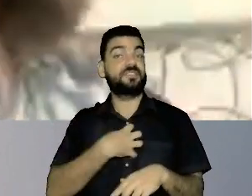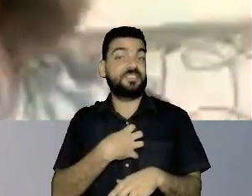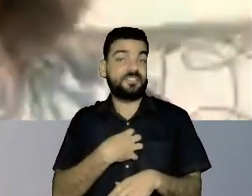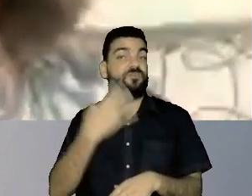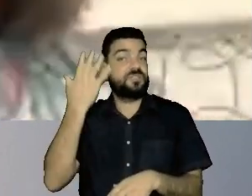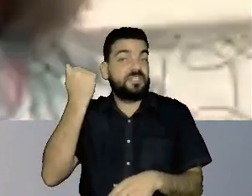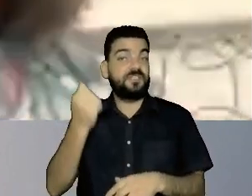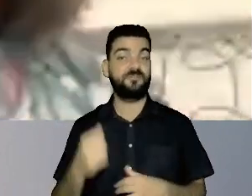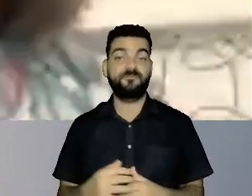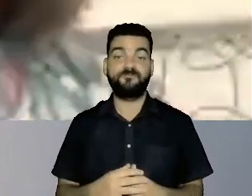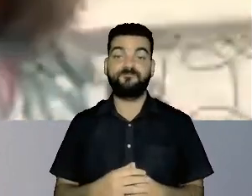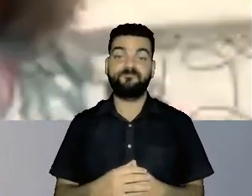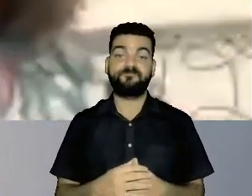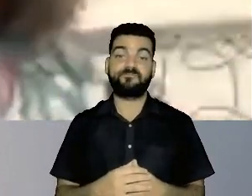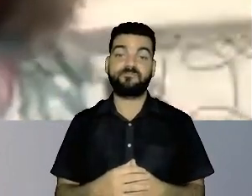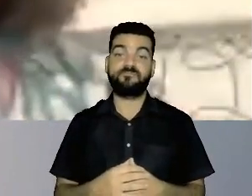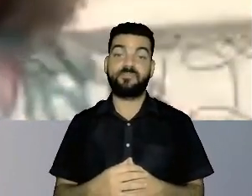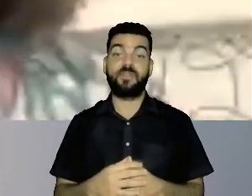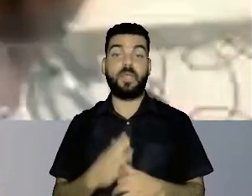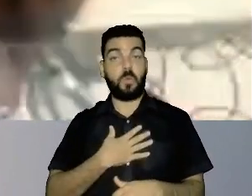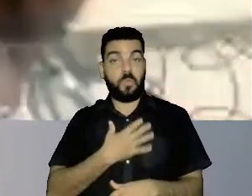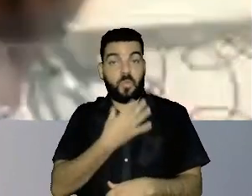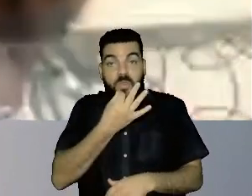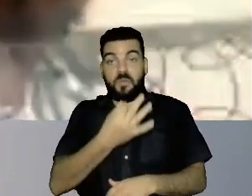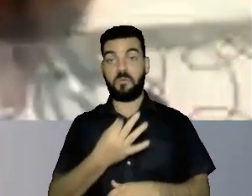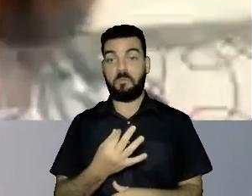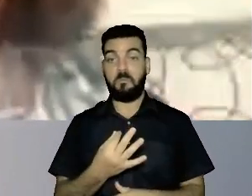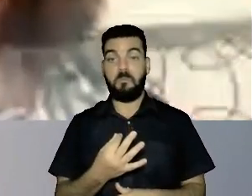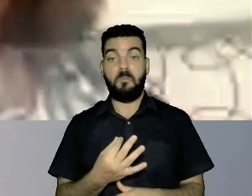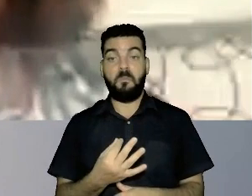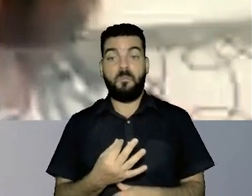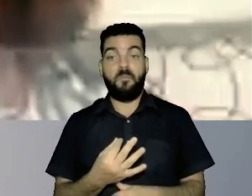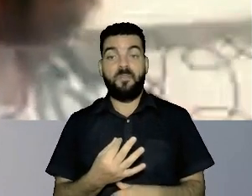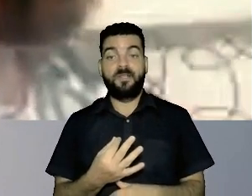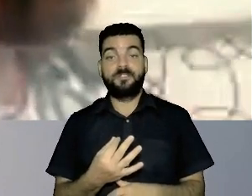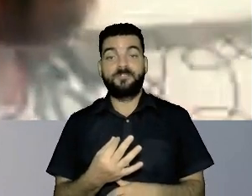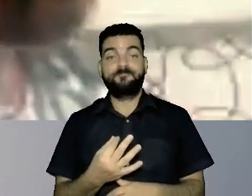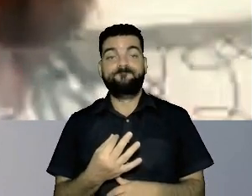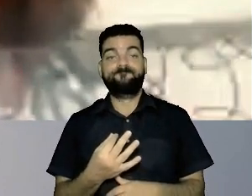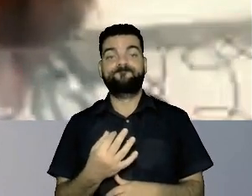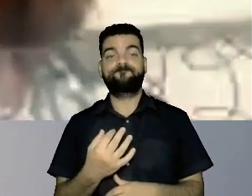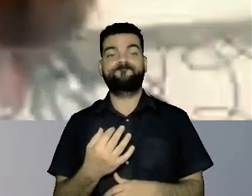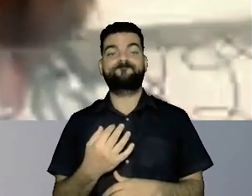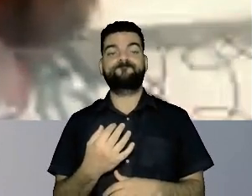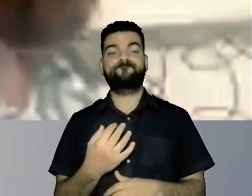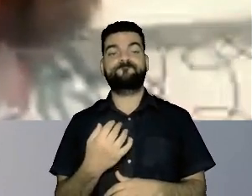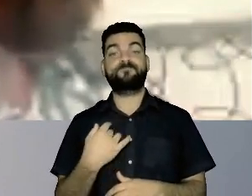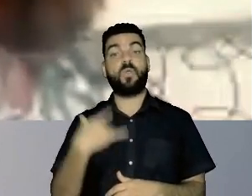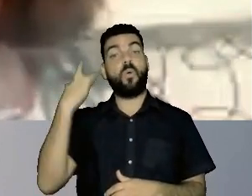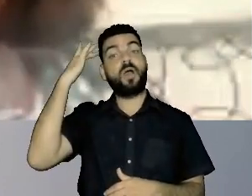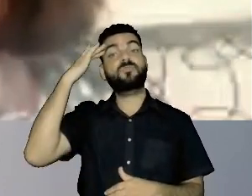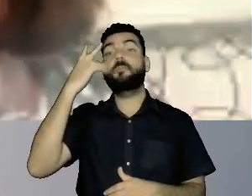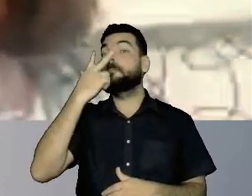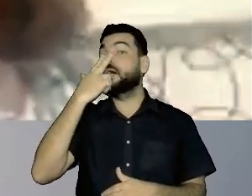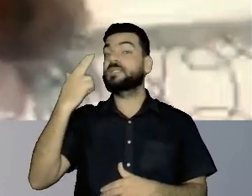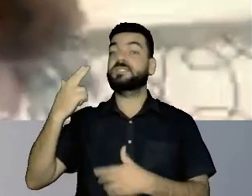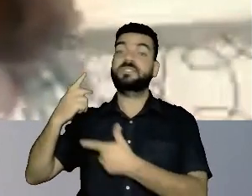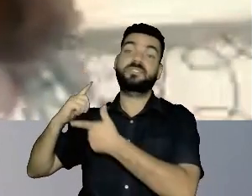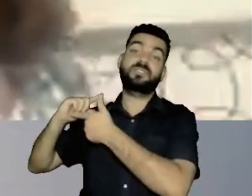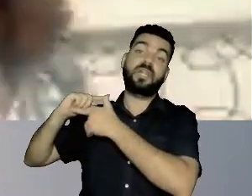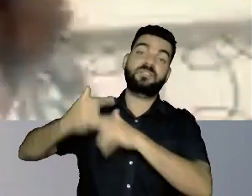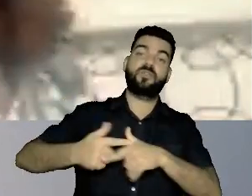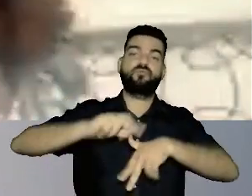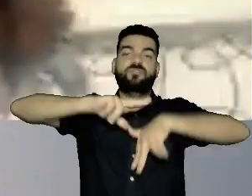vários condicionantes e problemas e obstáculos. Na minha opinião, eu vejo isso